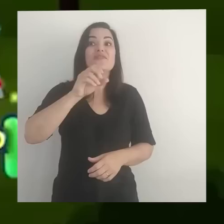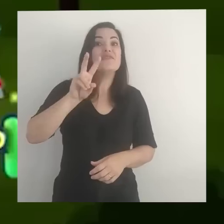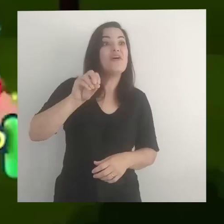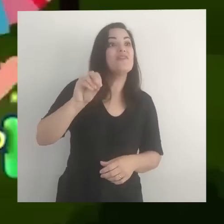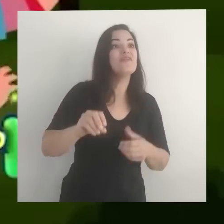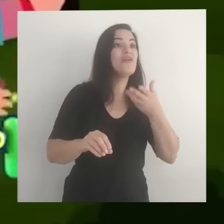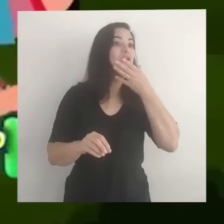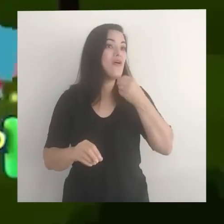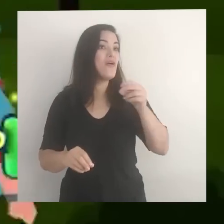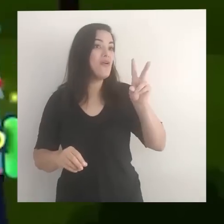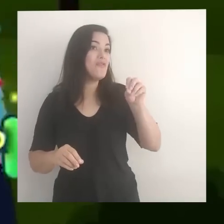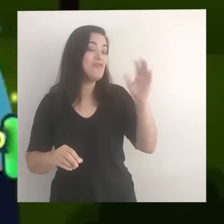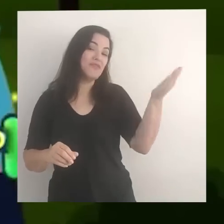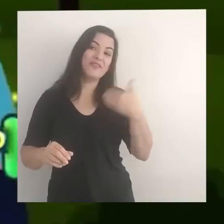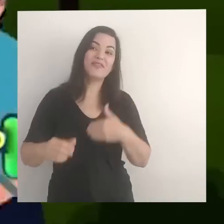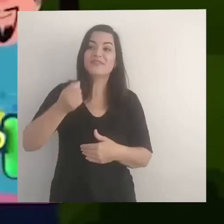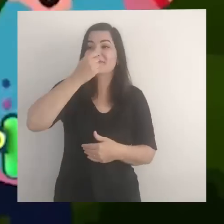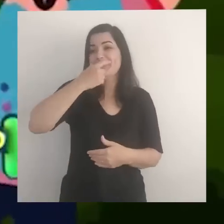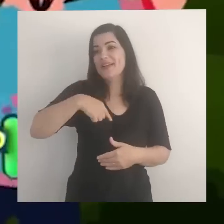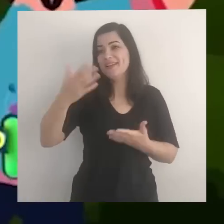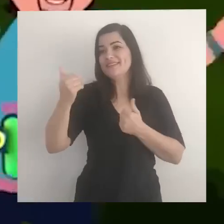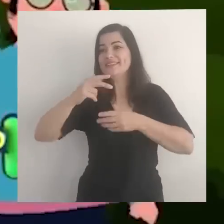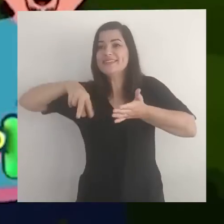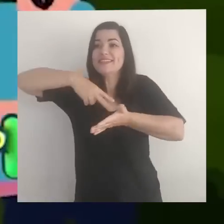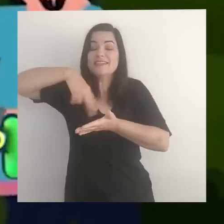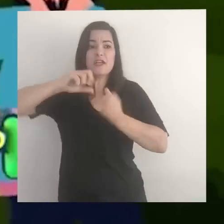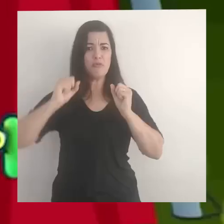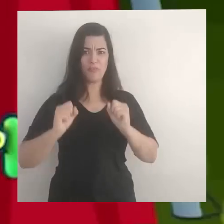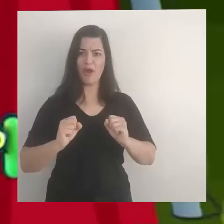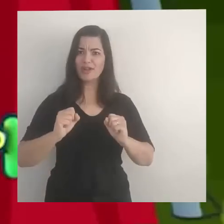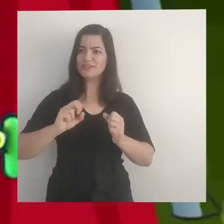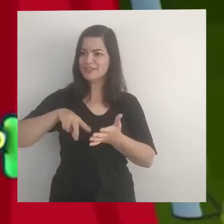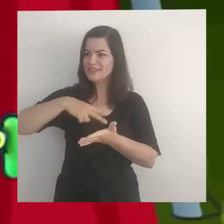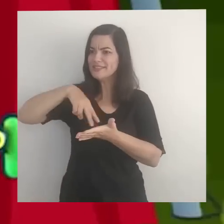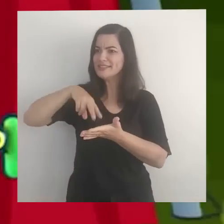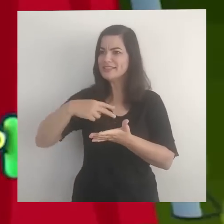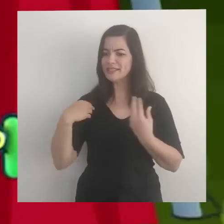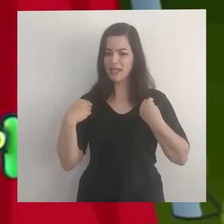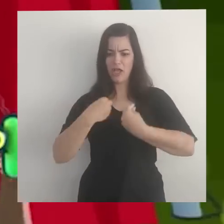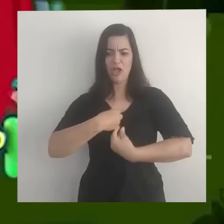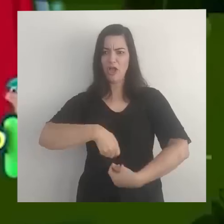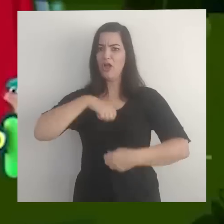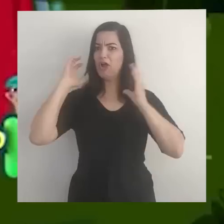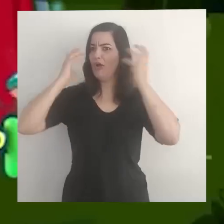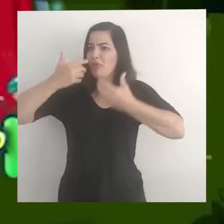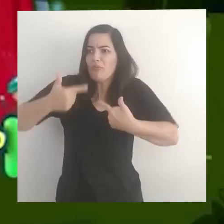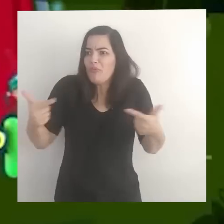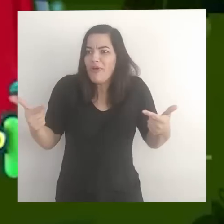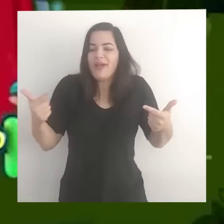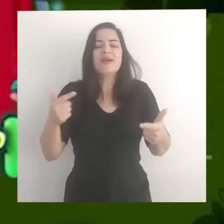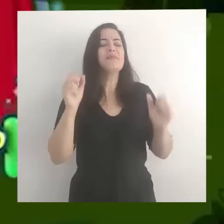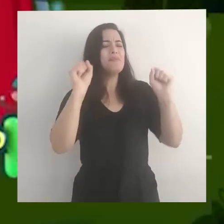gente. Mas dá pra dançar sem ser robô? E sem traje espacial? Claro que sim!